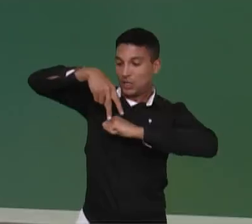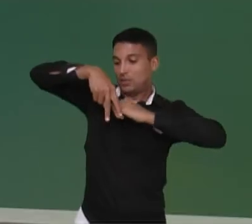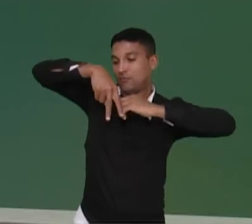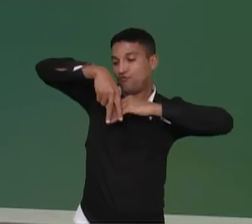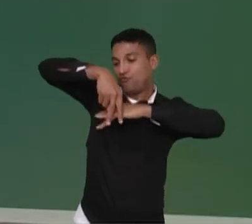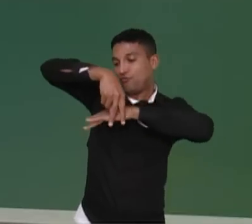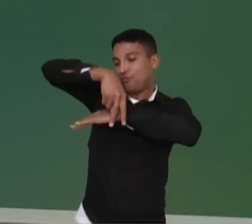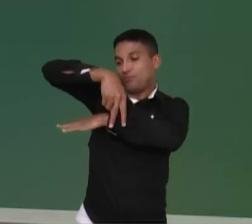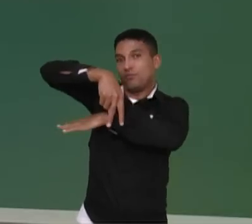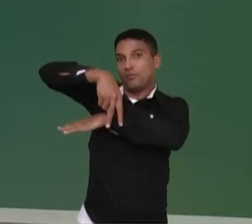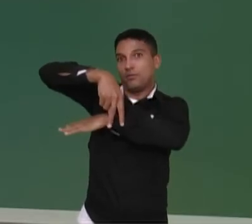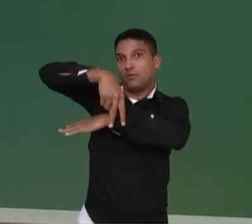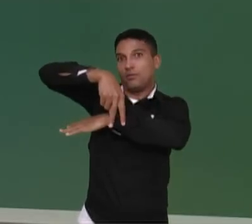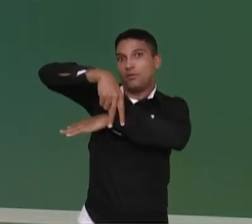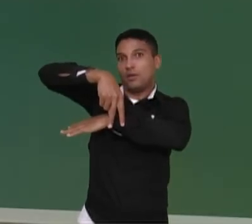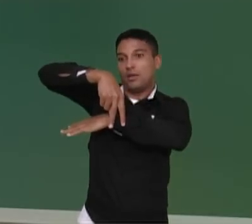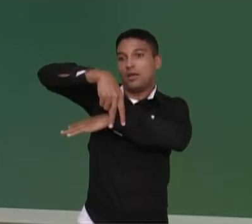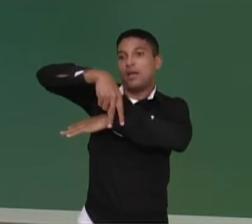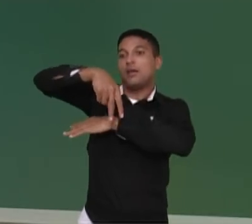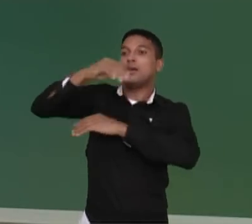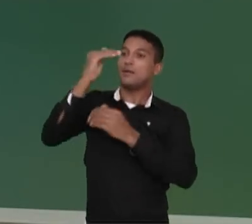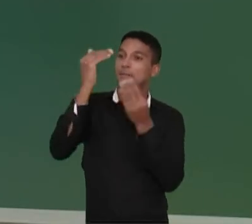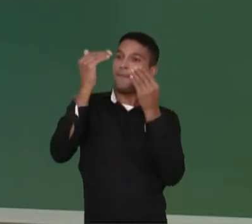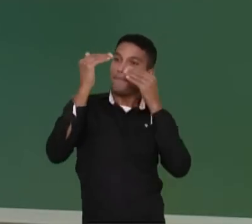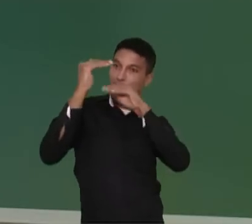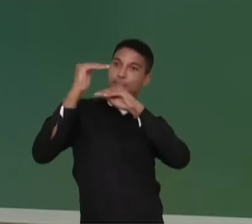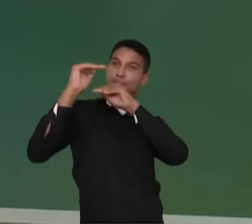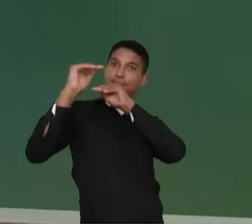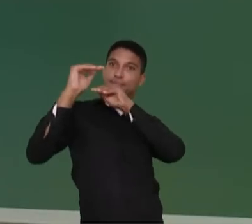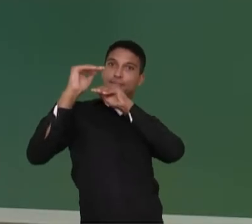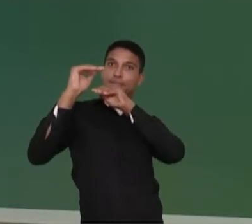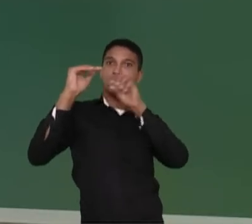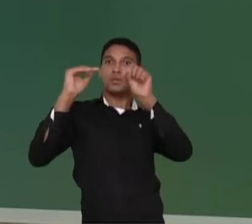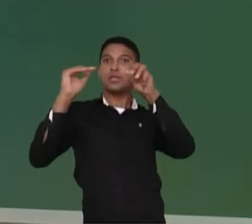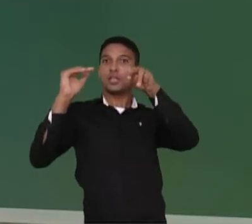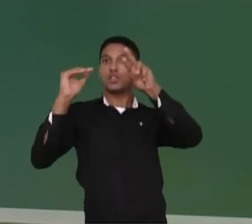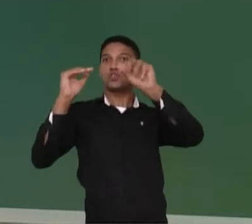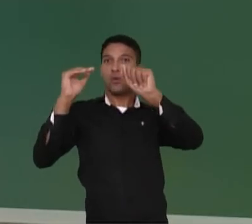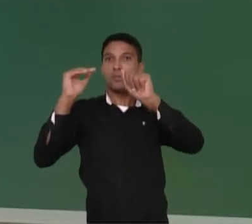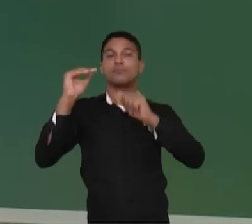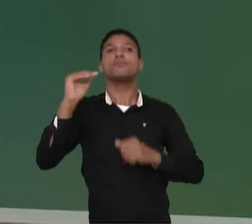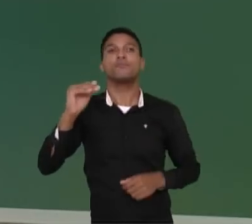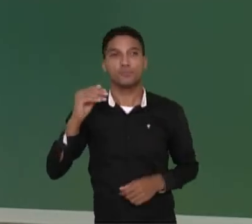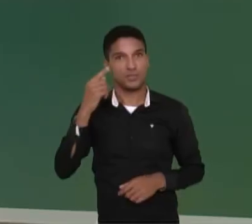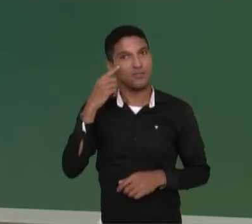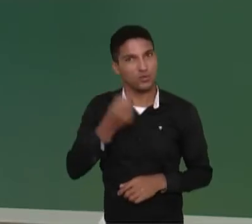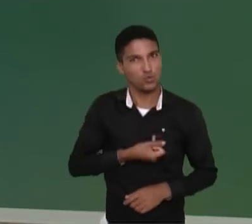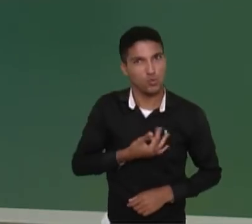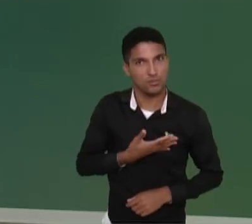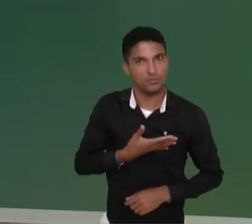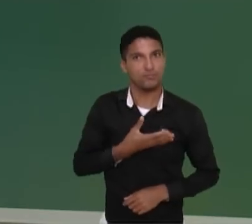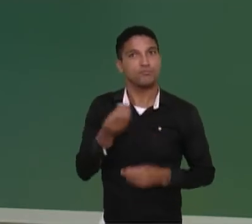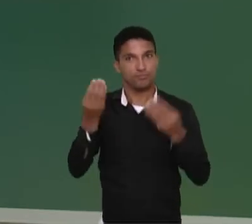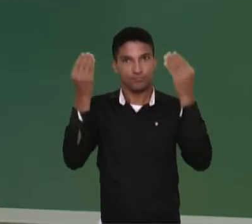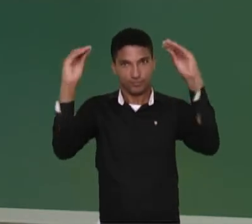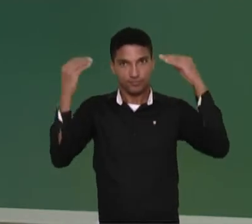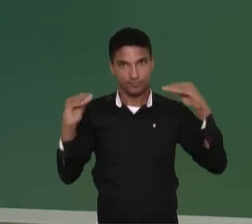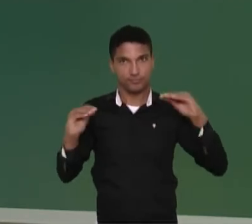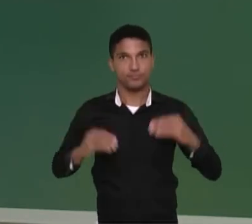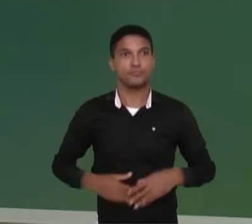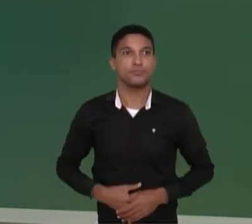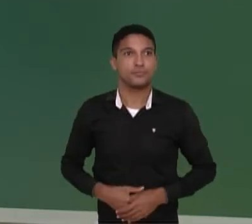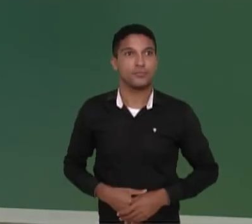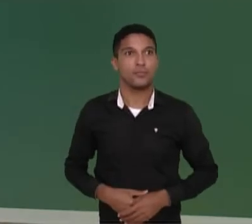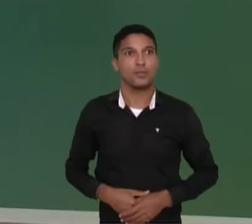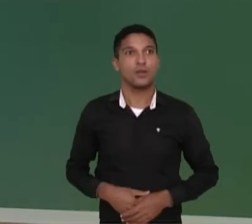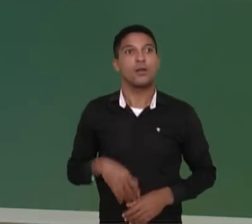de proporção. Produto dos extremos igual ao produto dos meios. Então, 3 vezes x igual